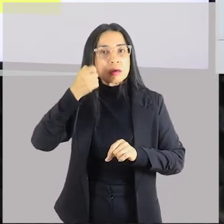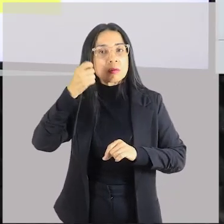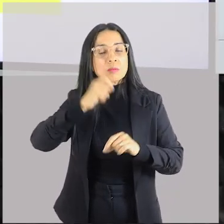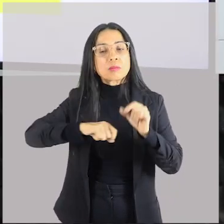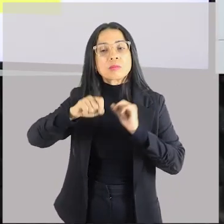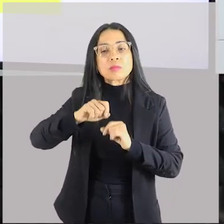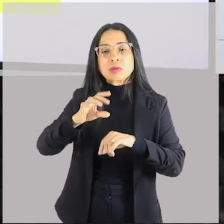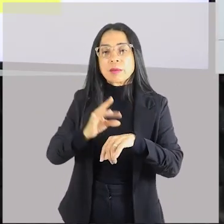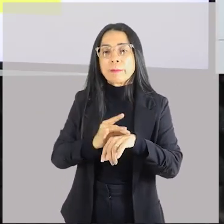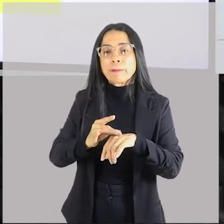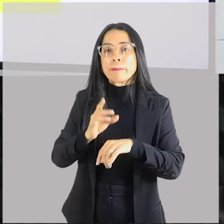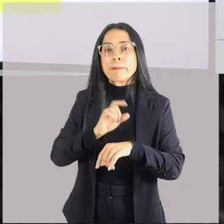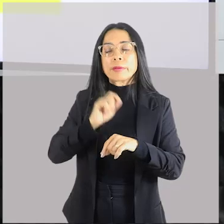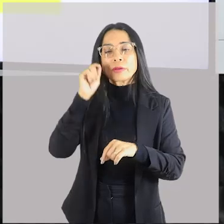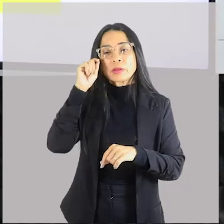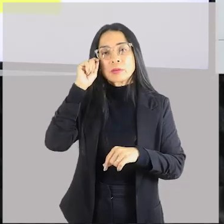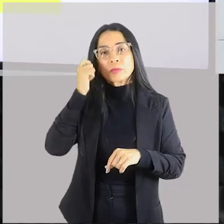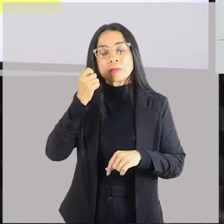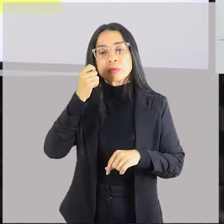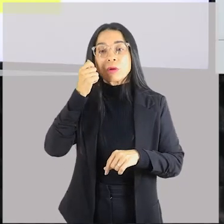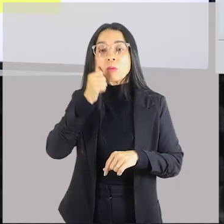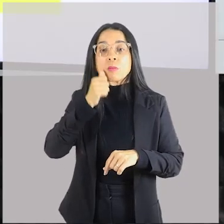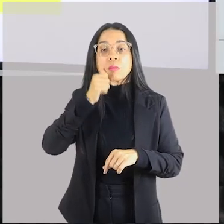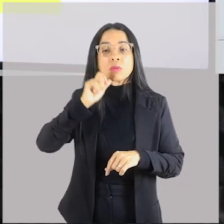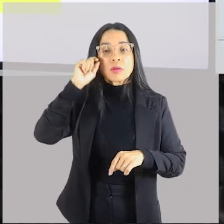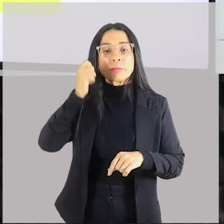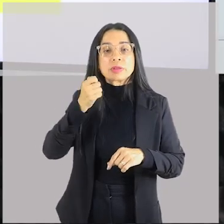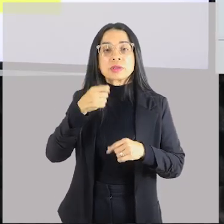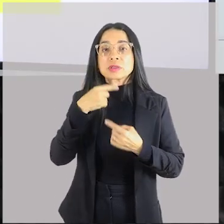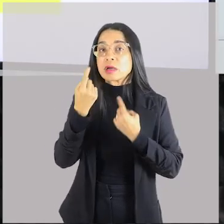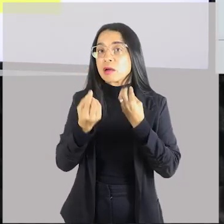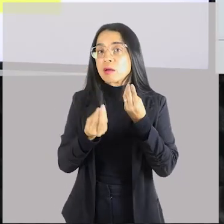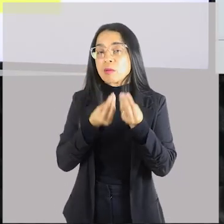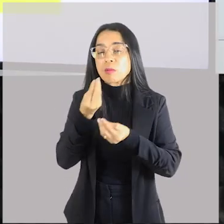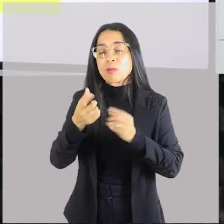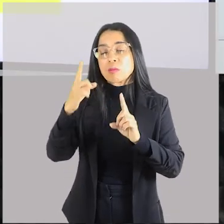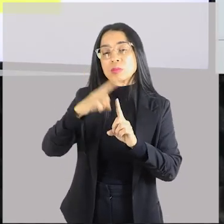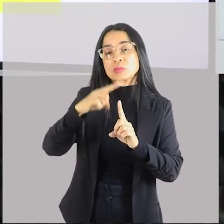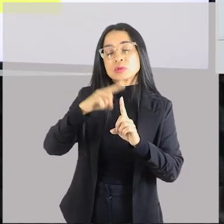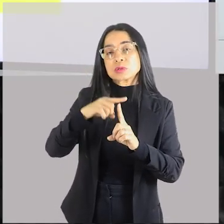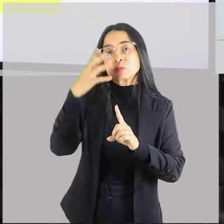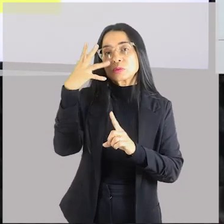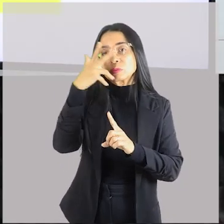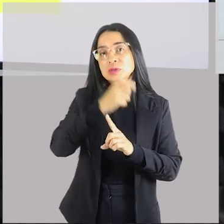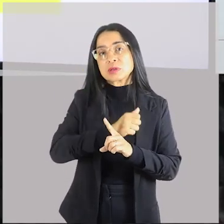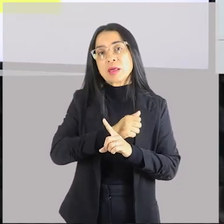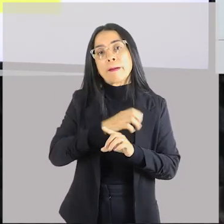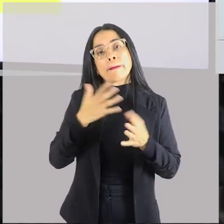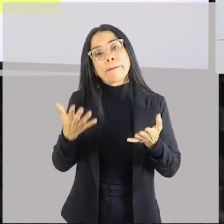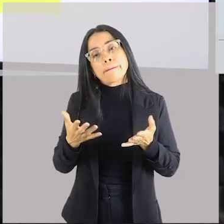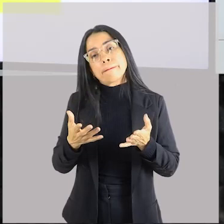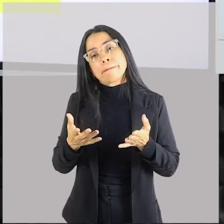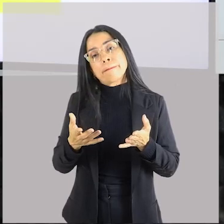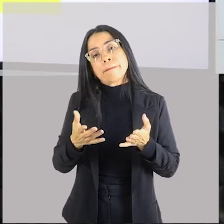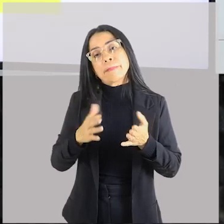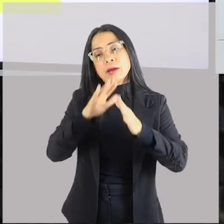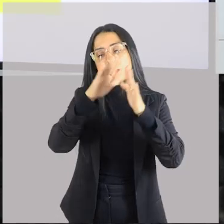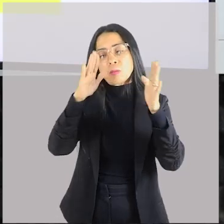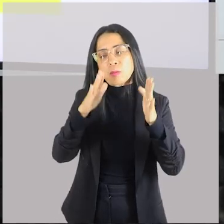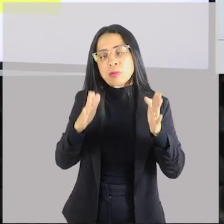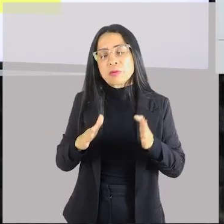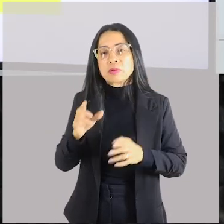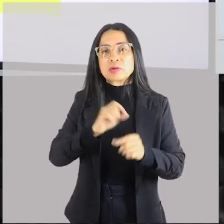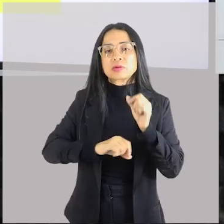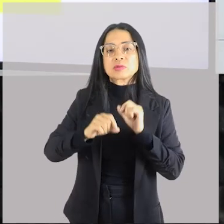sabe que é um termo racista né a mulher preta com padrão de beleza mas aí ele sexualiza exageradamente esse corpo e com